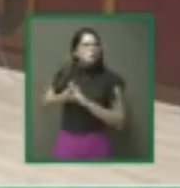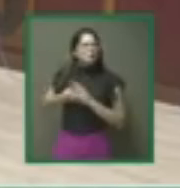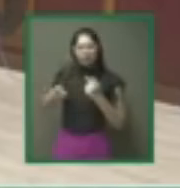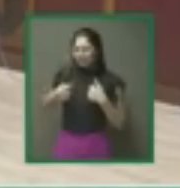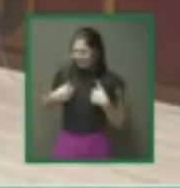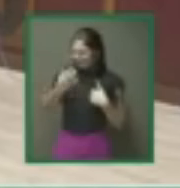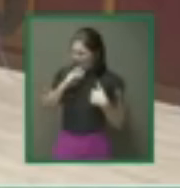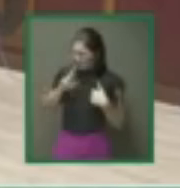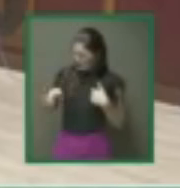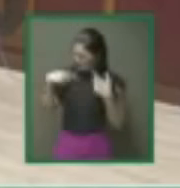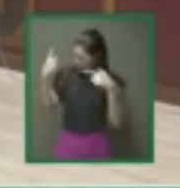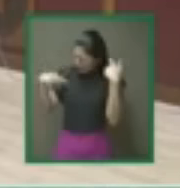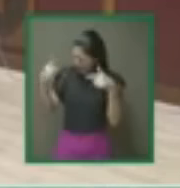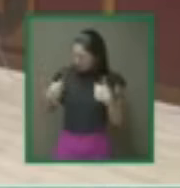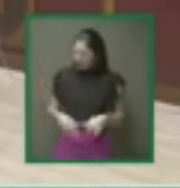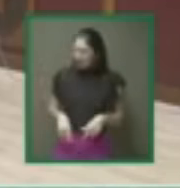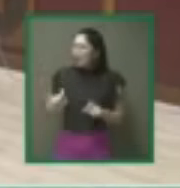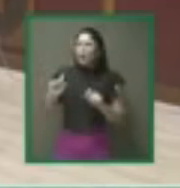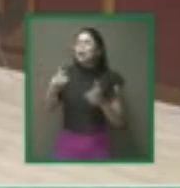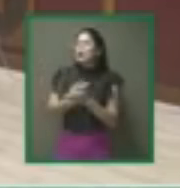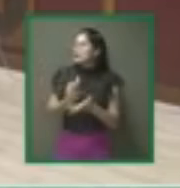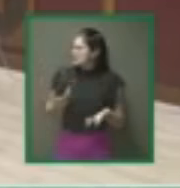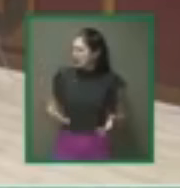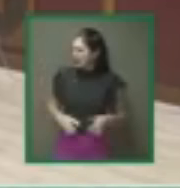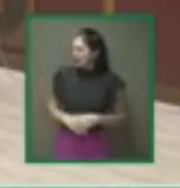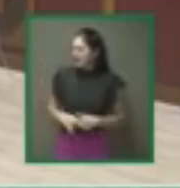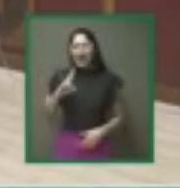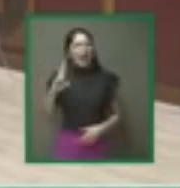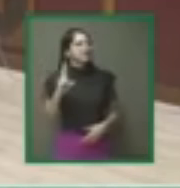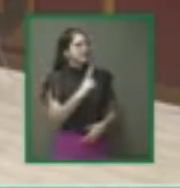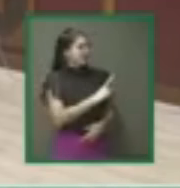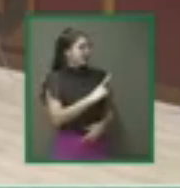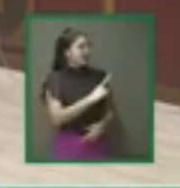você tá doido? O que você tá falando? O que aconteceu? Aí ele falou: